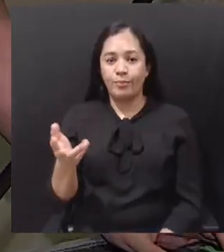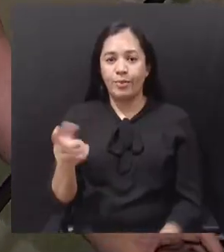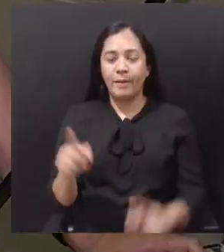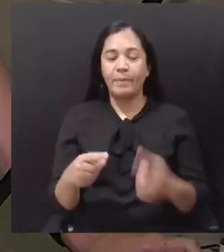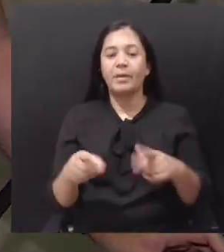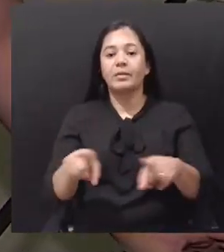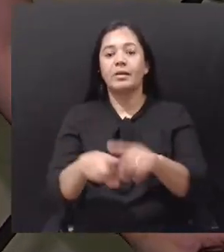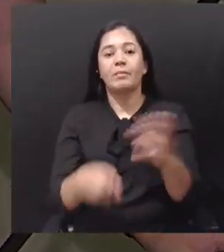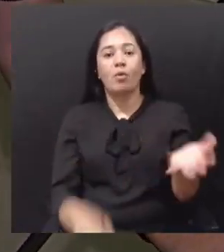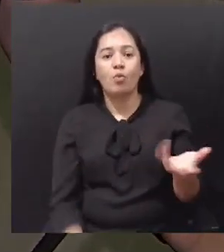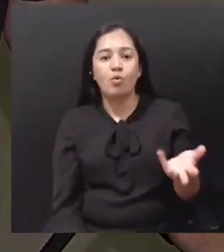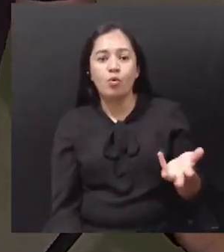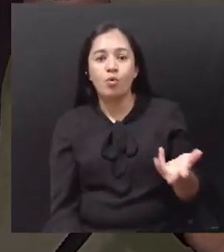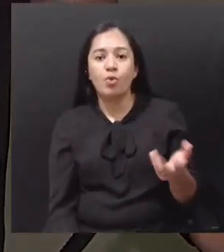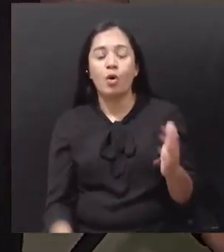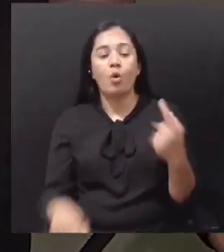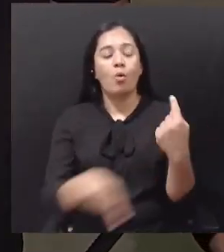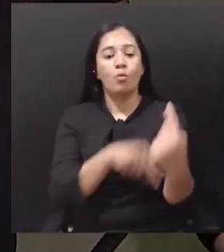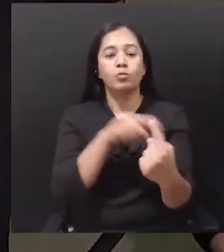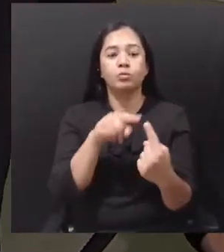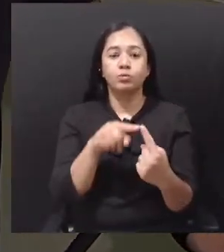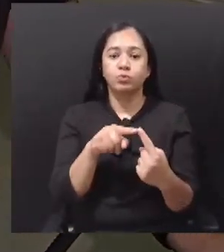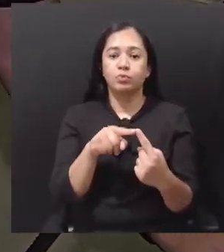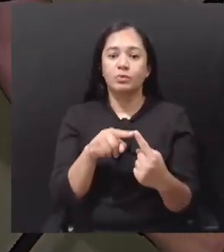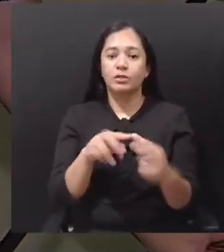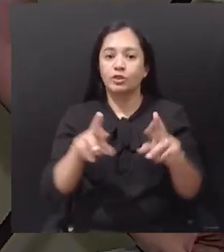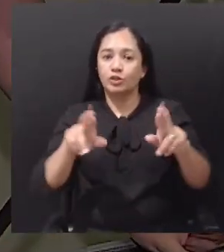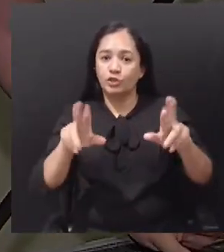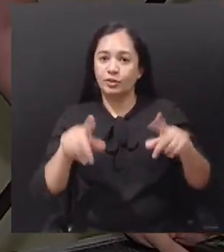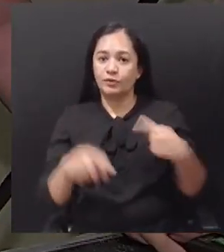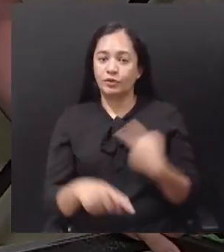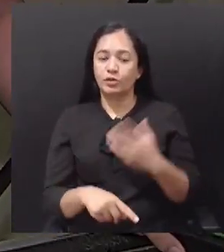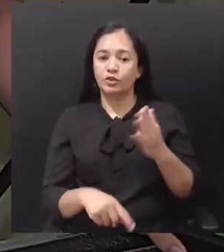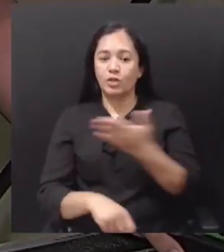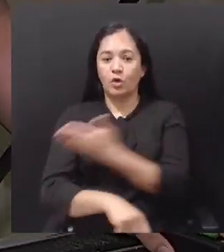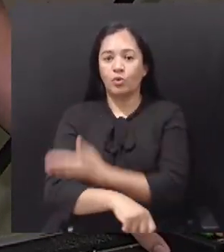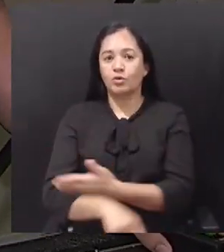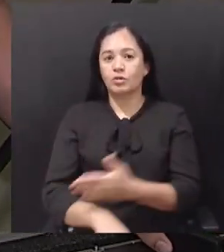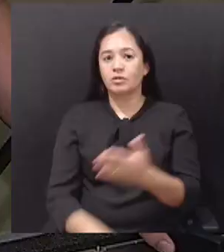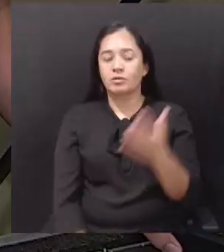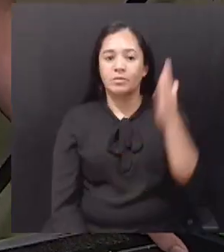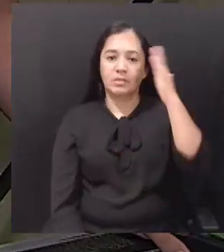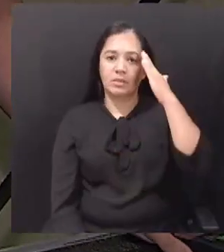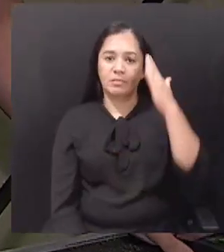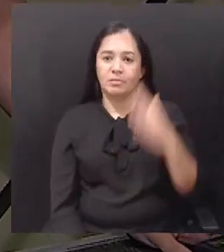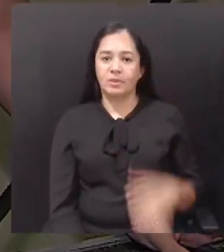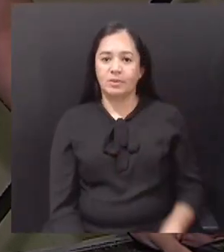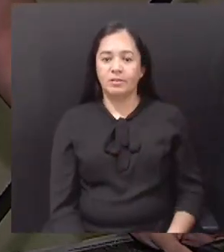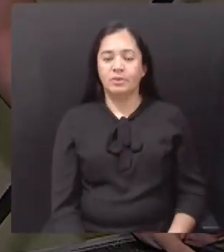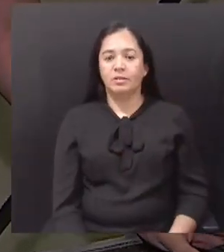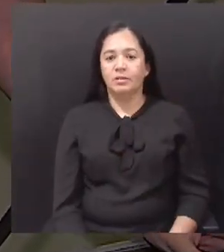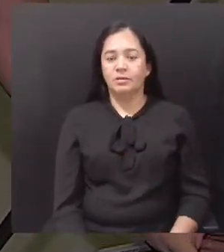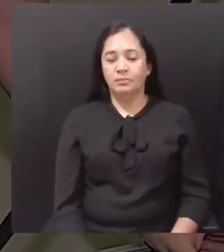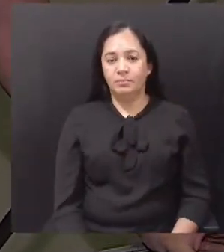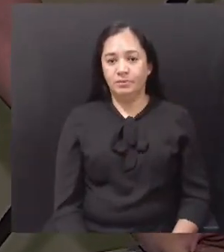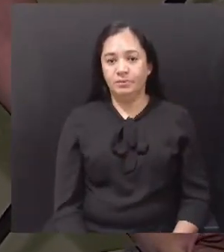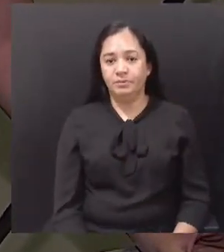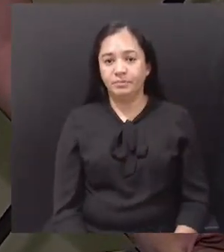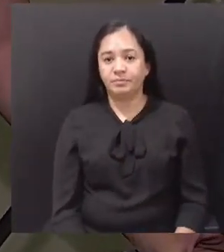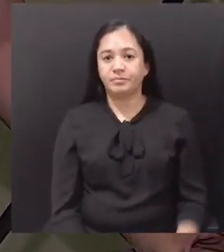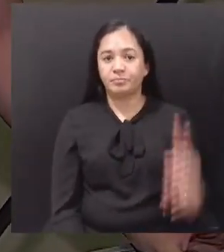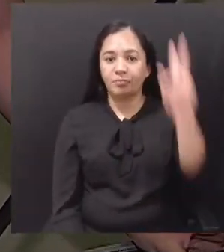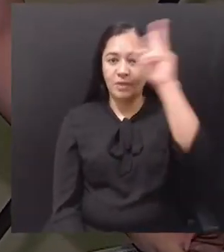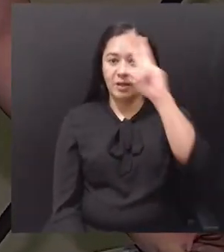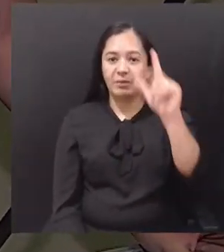com um propósito um pouco diferente do que a gente costuma ouvir falar, né? Quem tem familiaridade com o assunto, às vezes lembra do LHC, que é o Grande Colisor